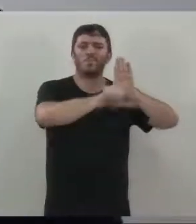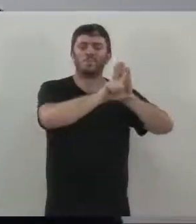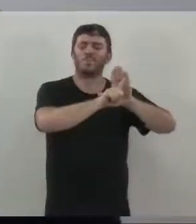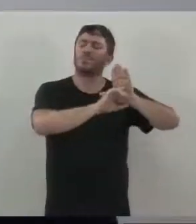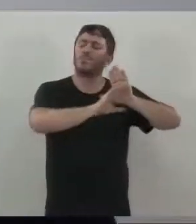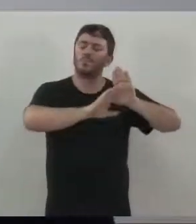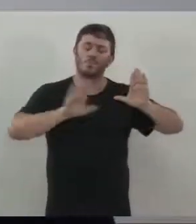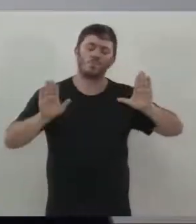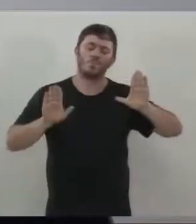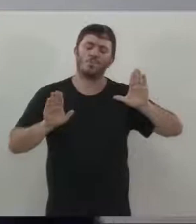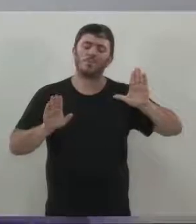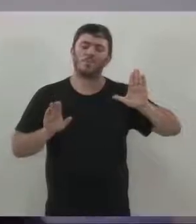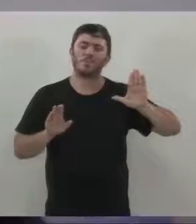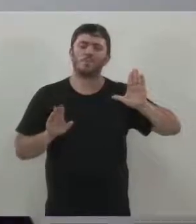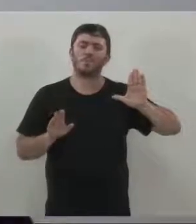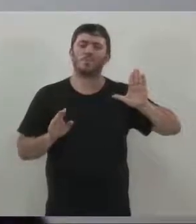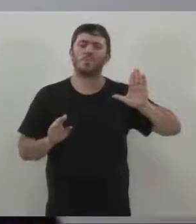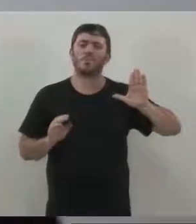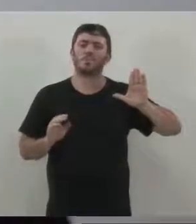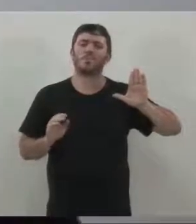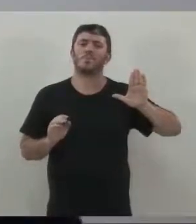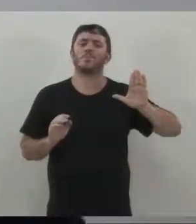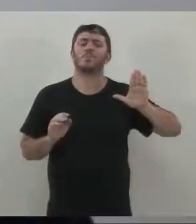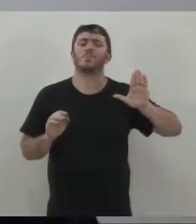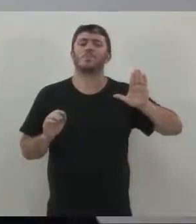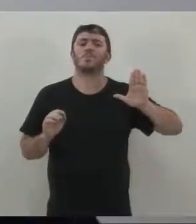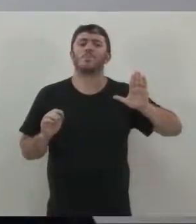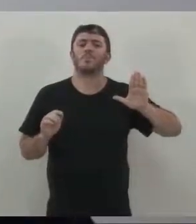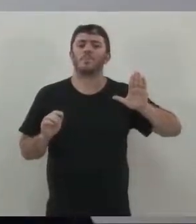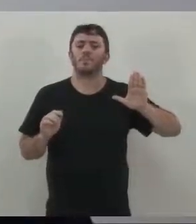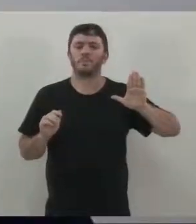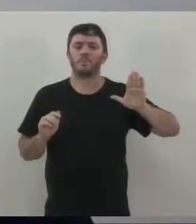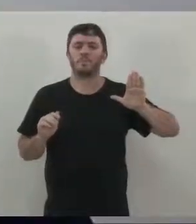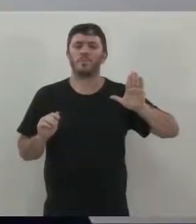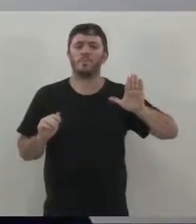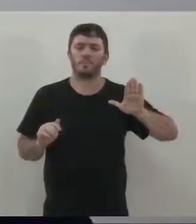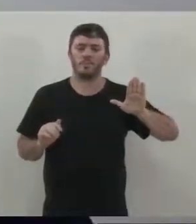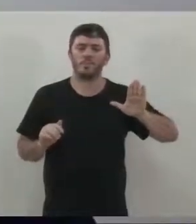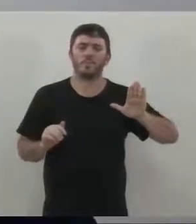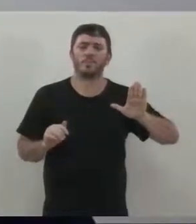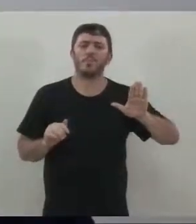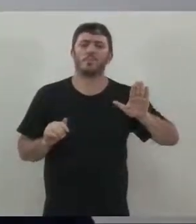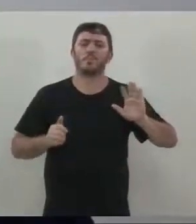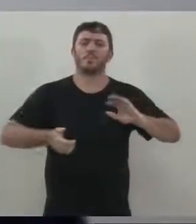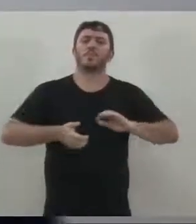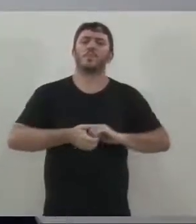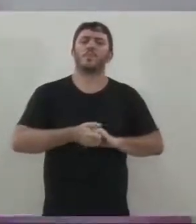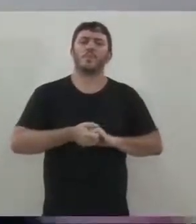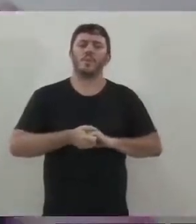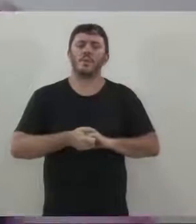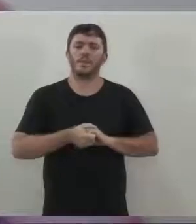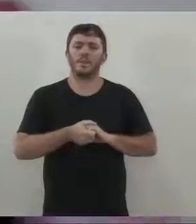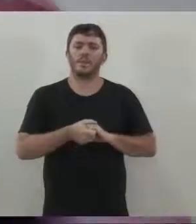aplicada ali. É isso que a gente espera, que a justiça seja feita.